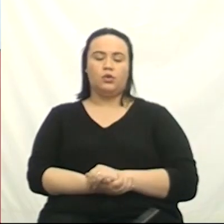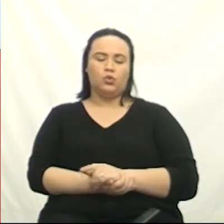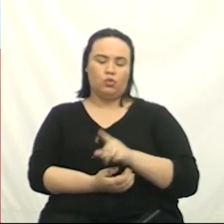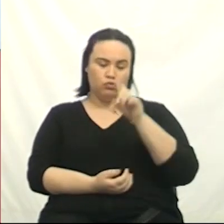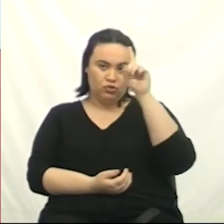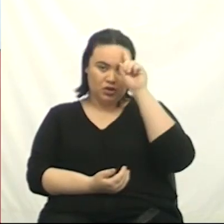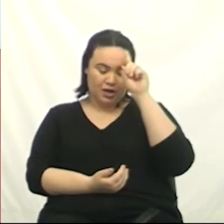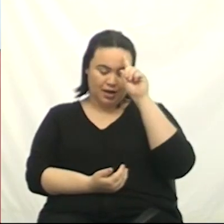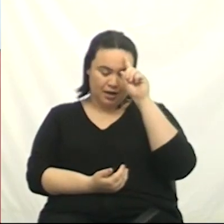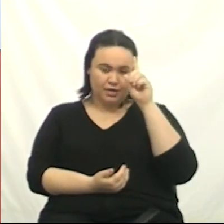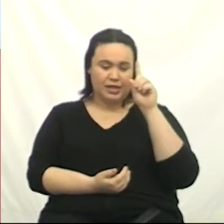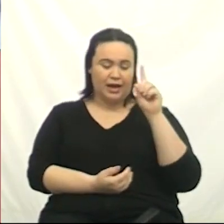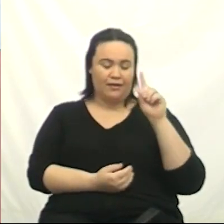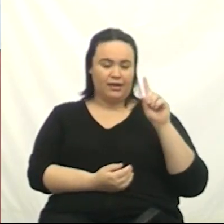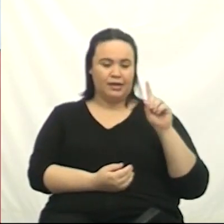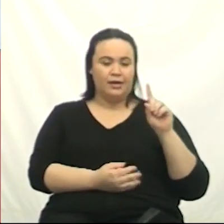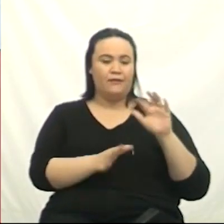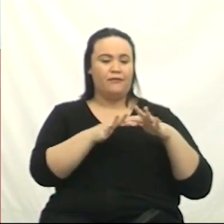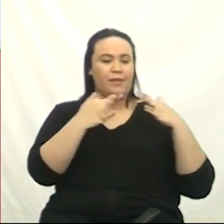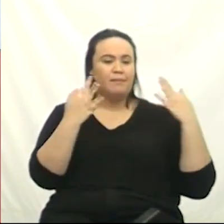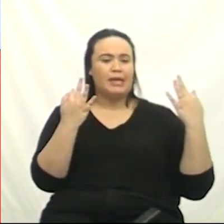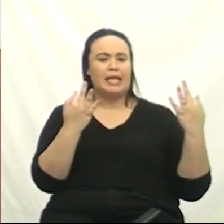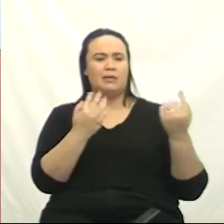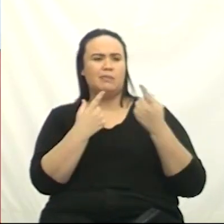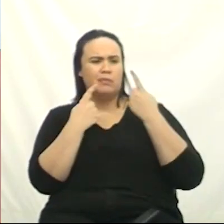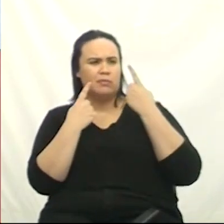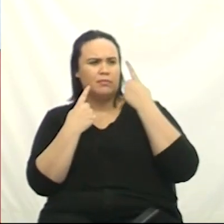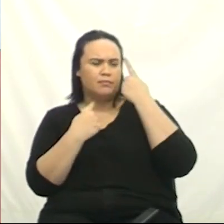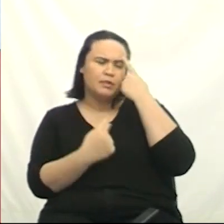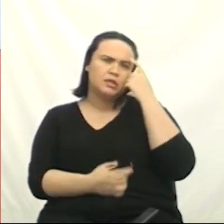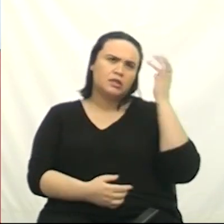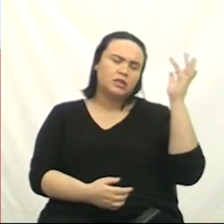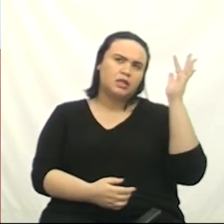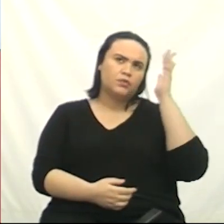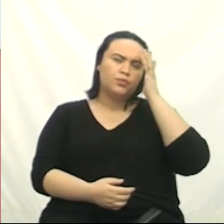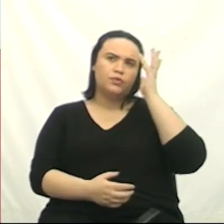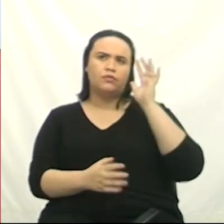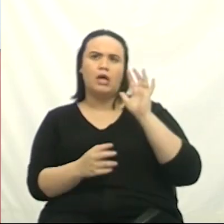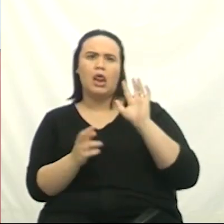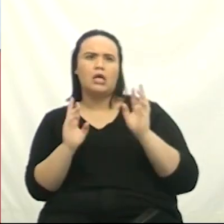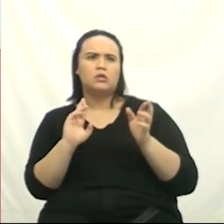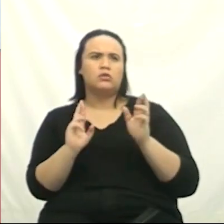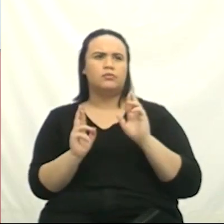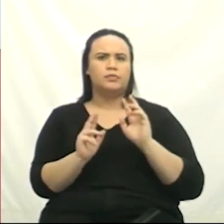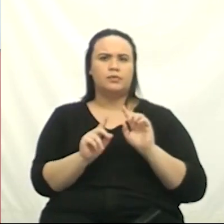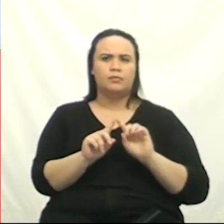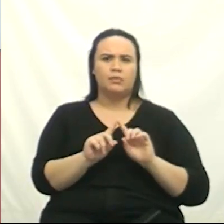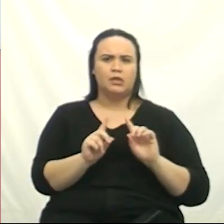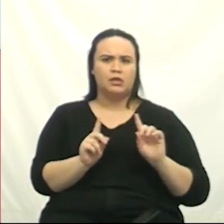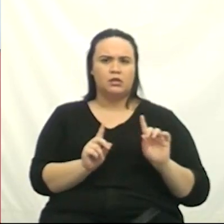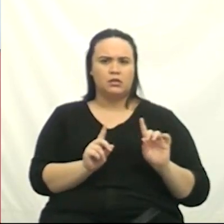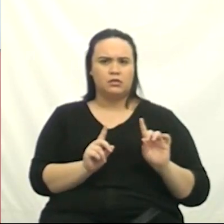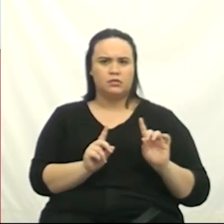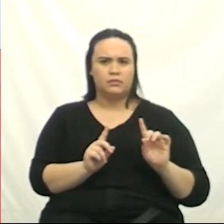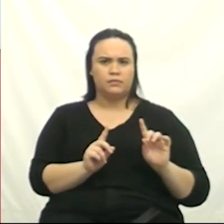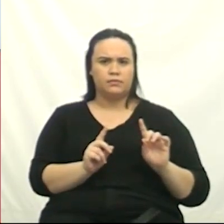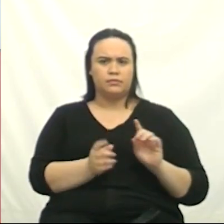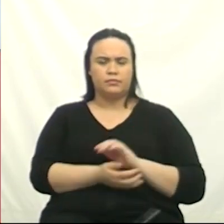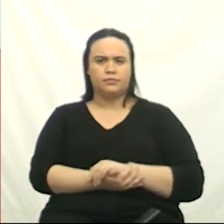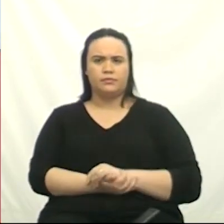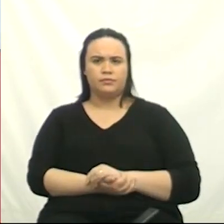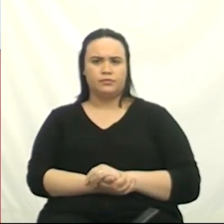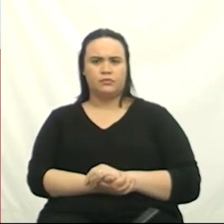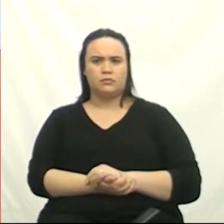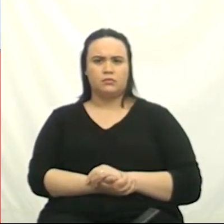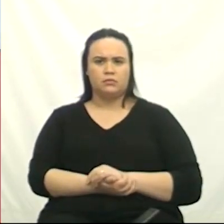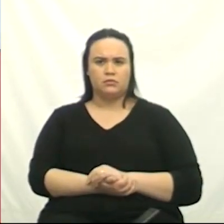sabe pensando no relacionamento em tudo que viveu e mesmo ali com a